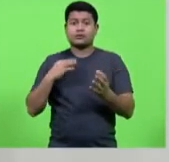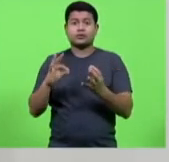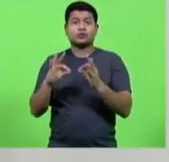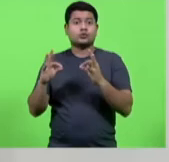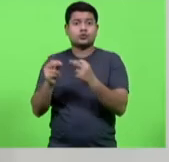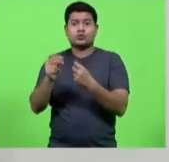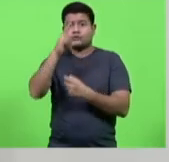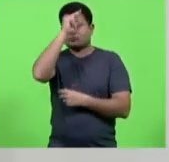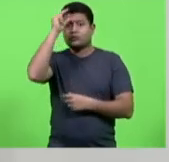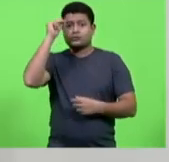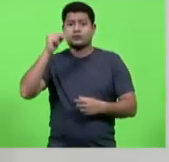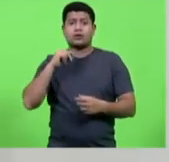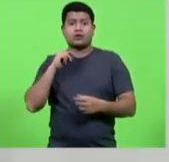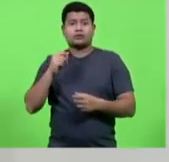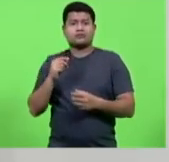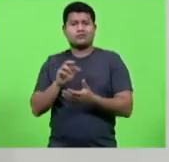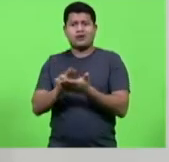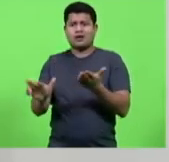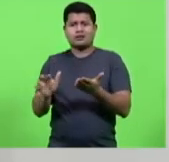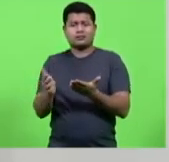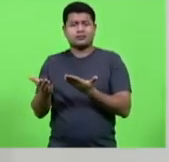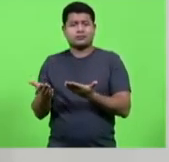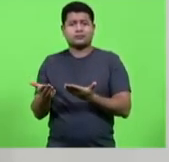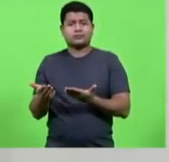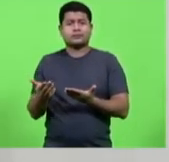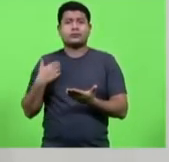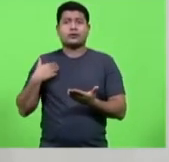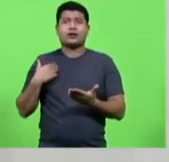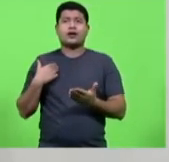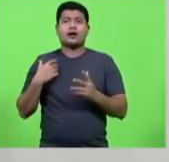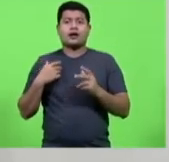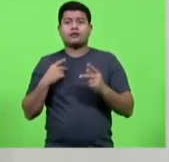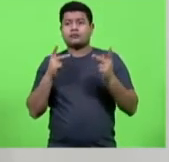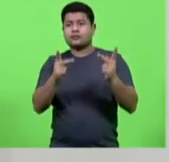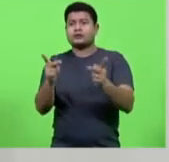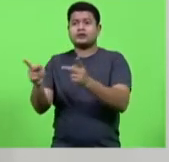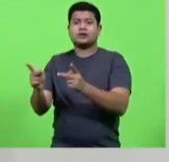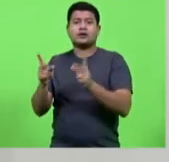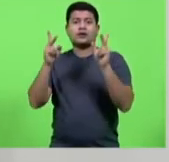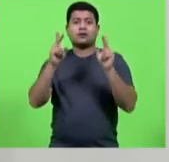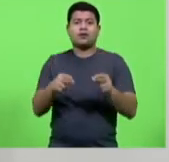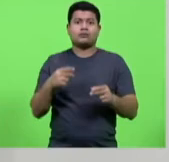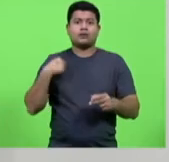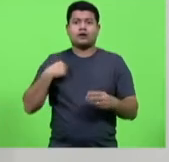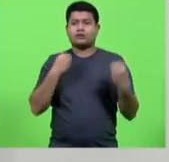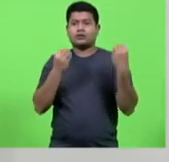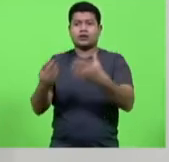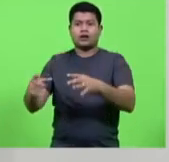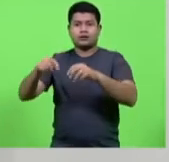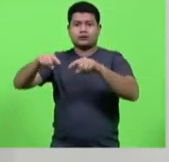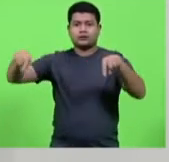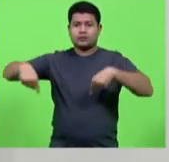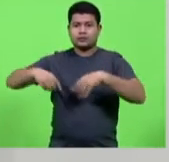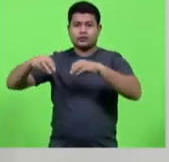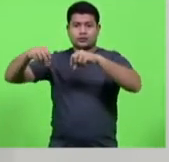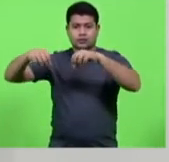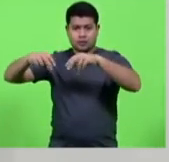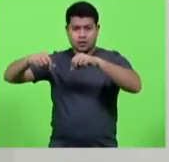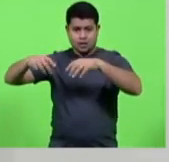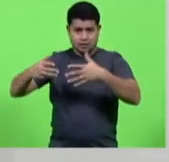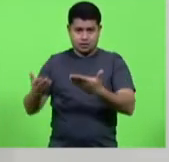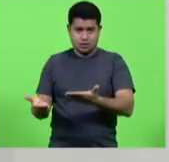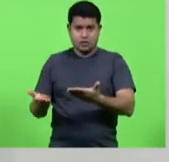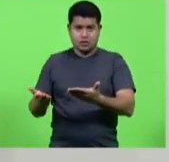toda a prefeitura, você chega à mesma história. Eu dei o terreno, eu dei